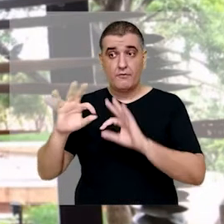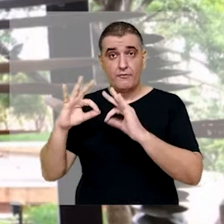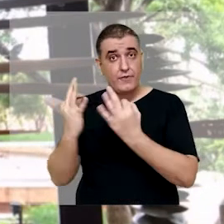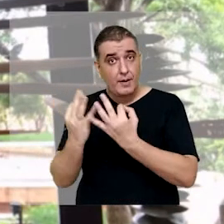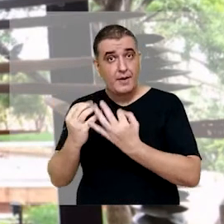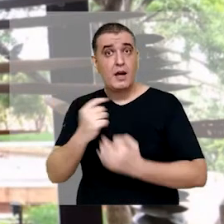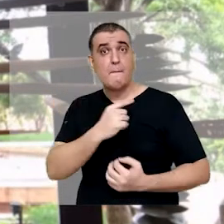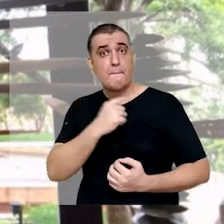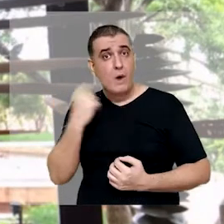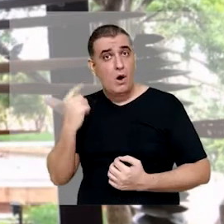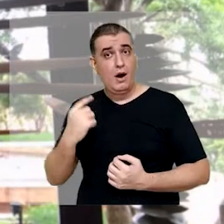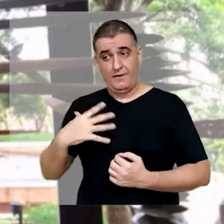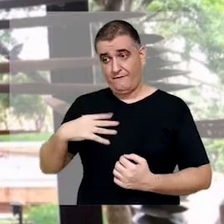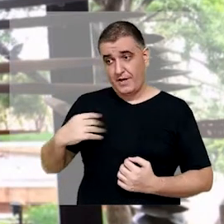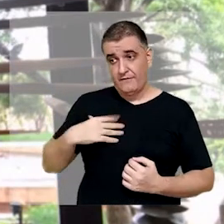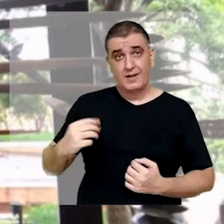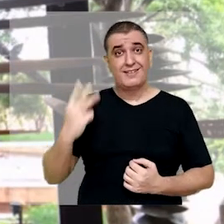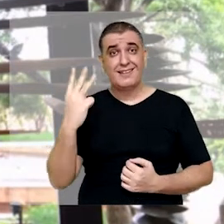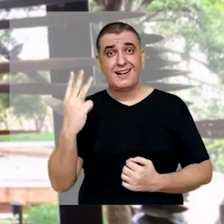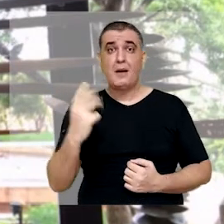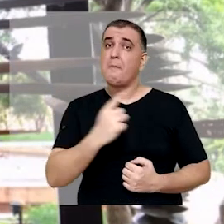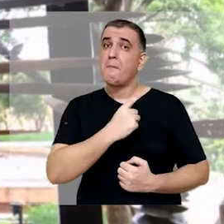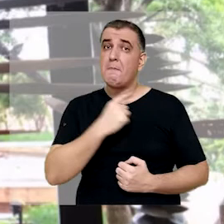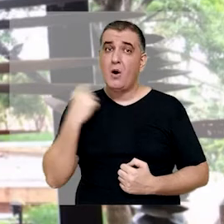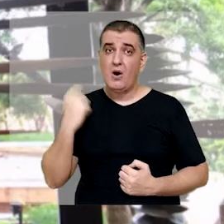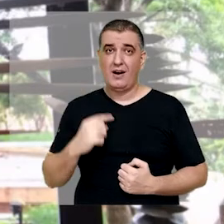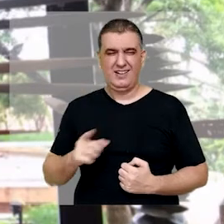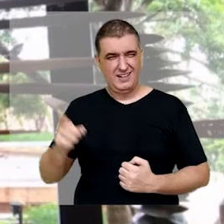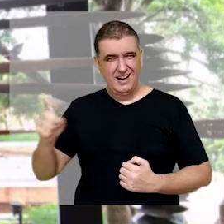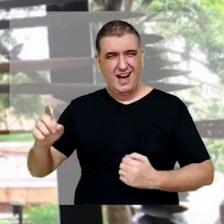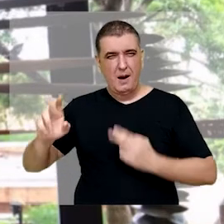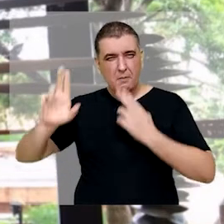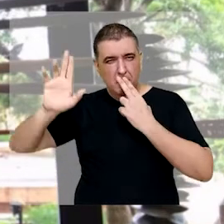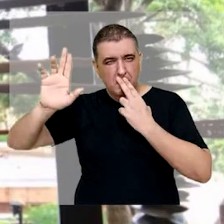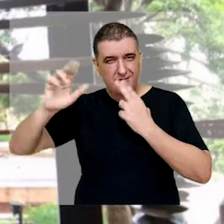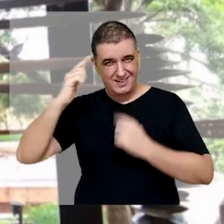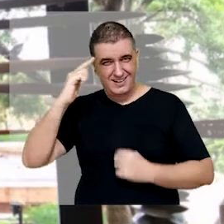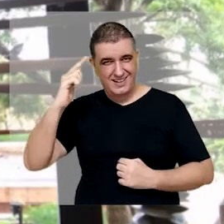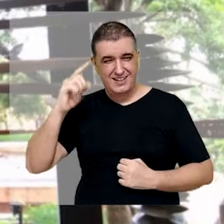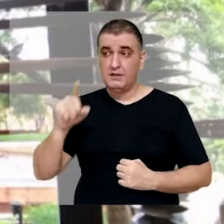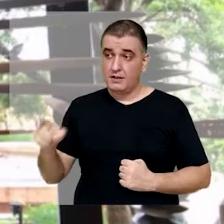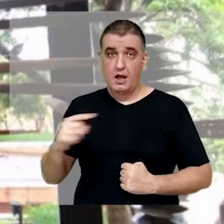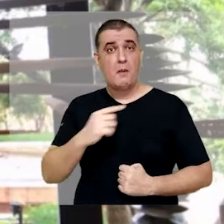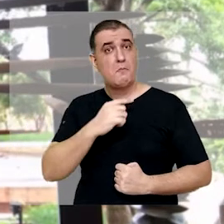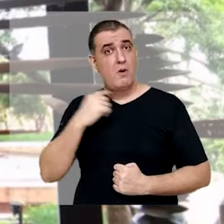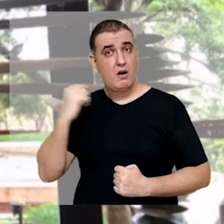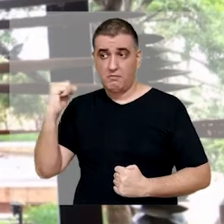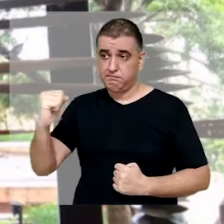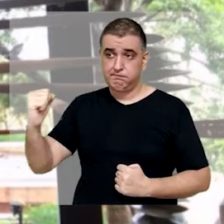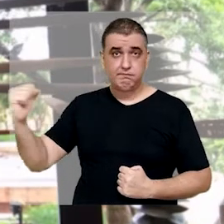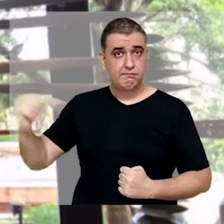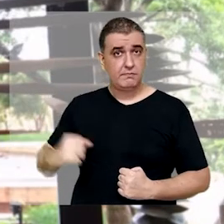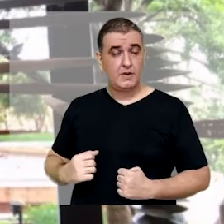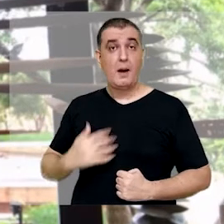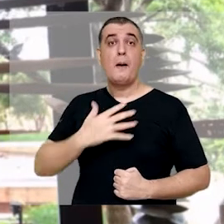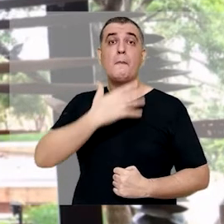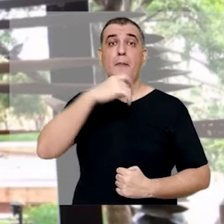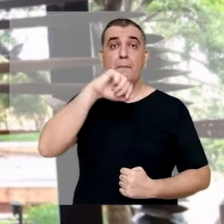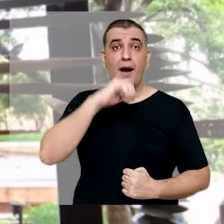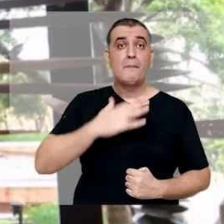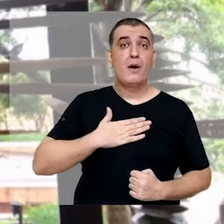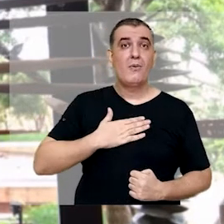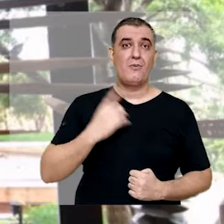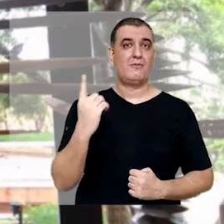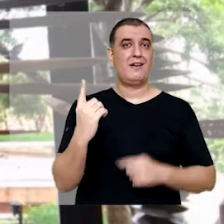foram assassinados, não é? Pelo nazismo. Ele sobreviveu.